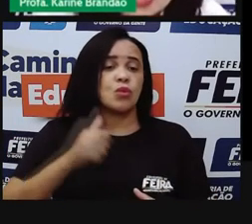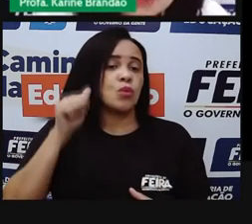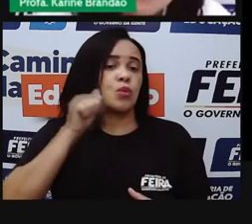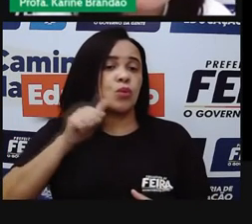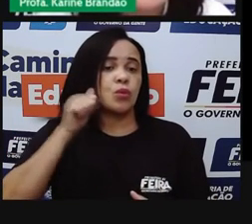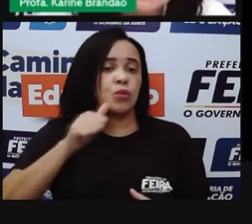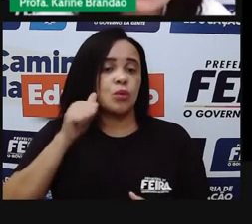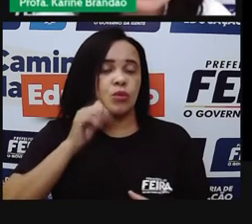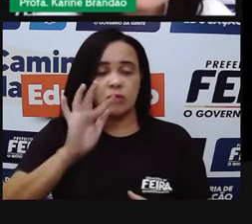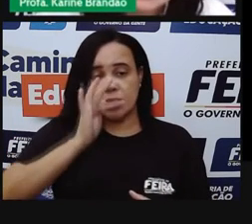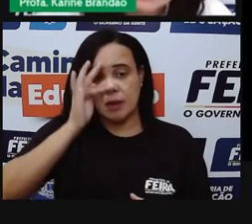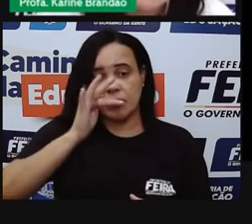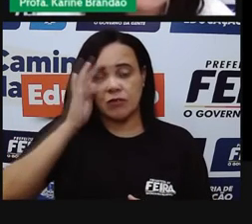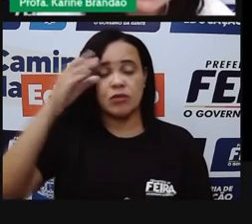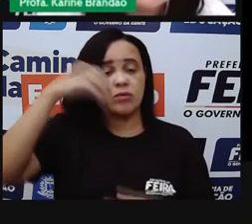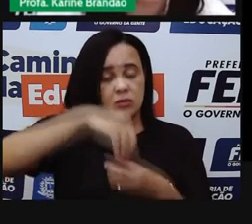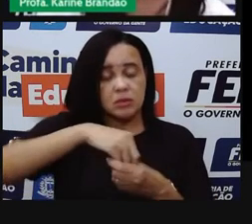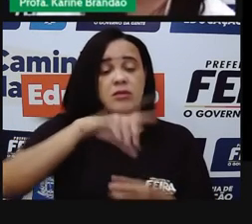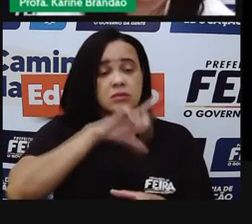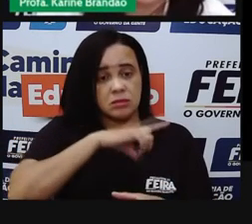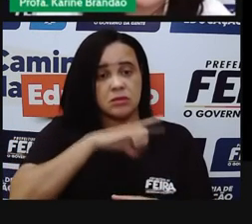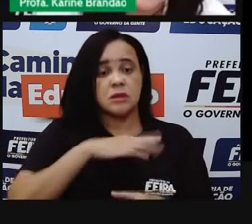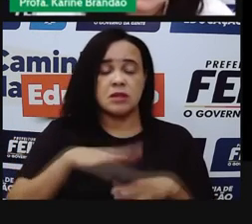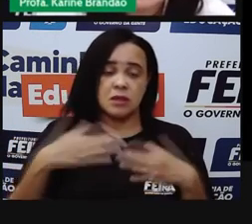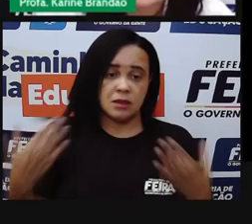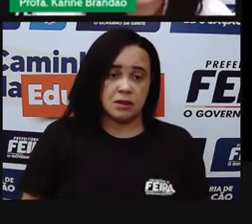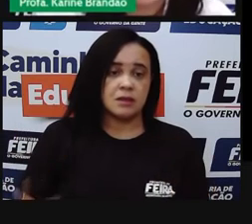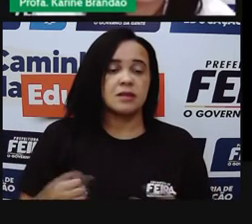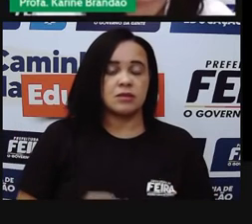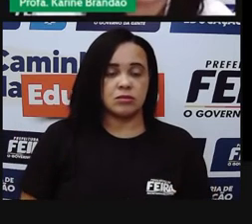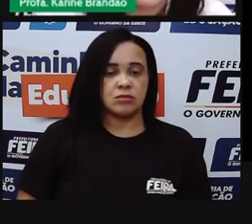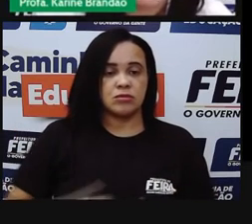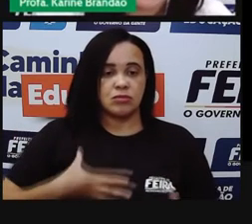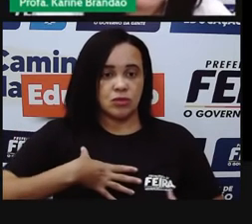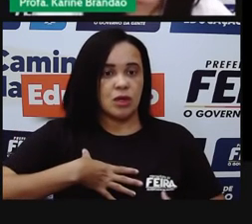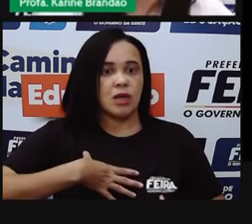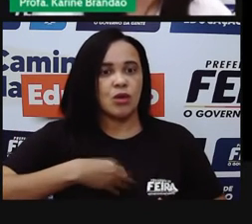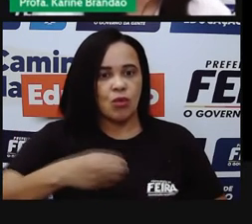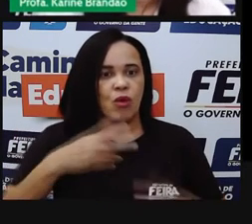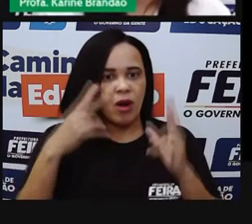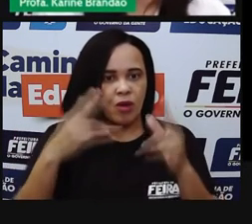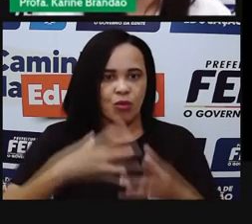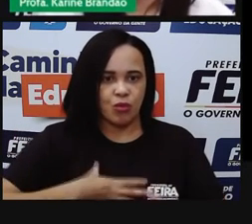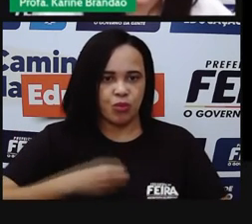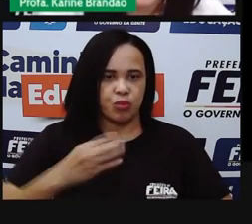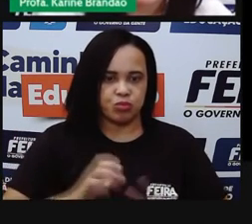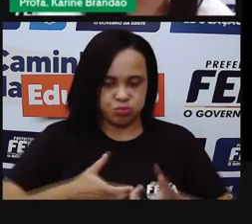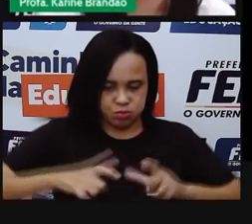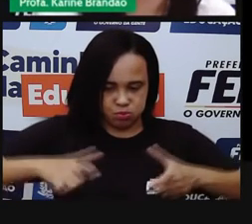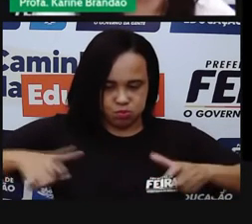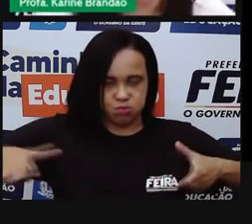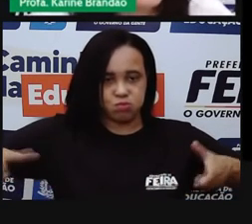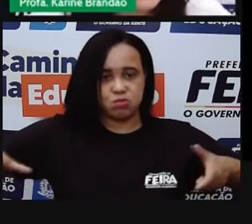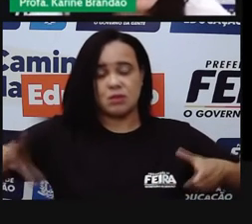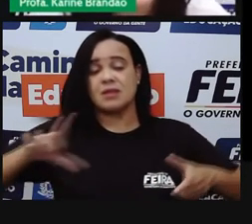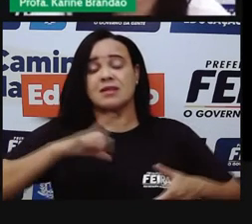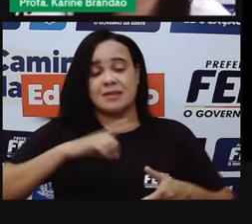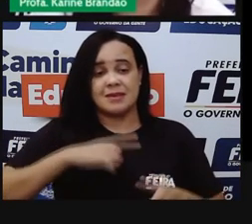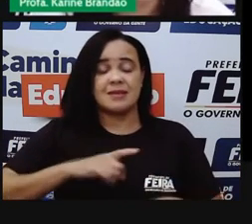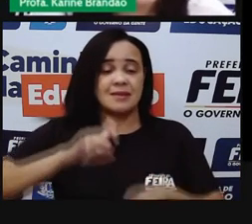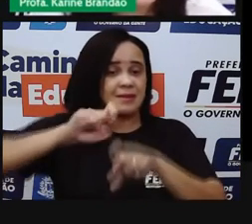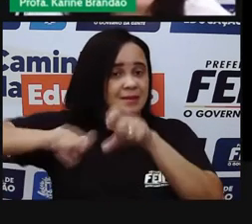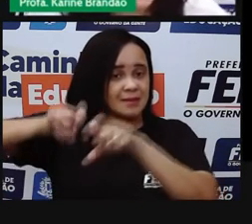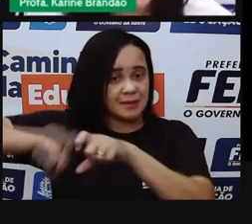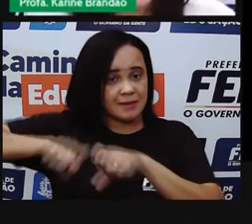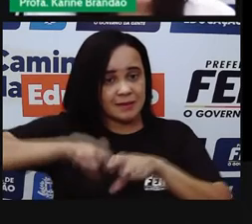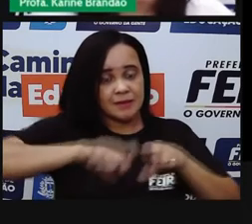Então, elas também fazem reprodução. As plantas também fazem reprodução sexuada, ok? Só que